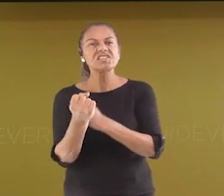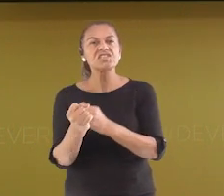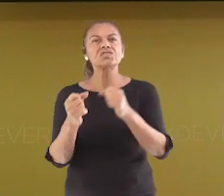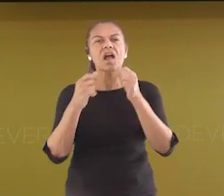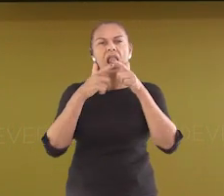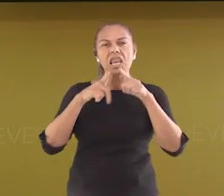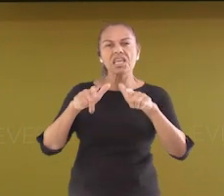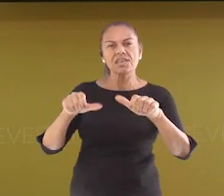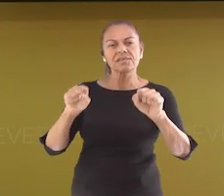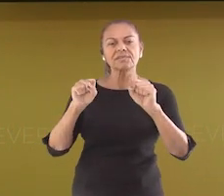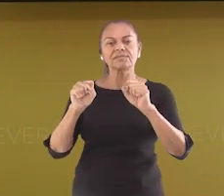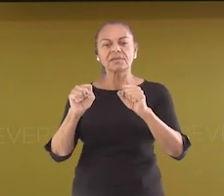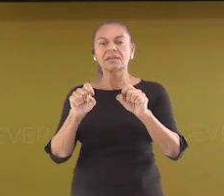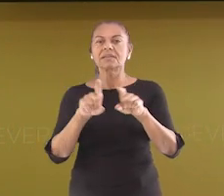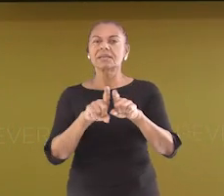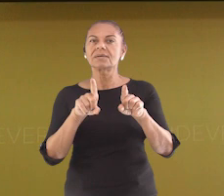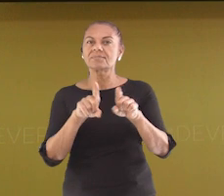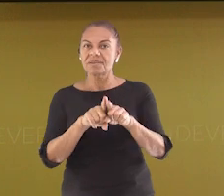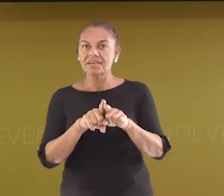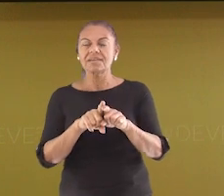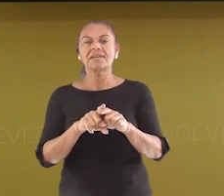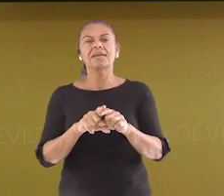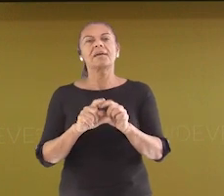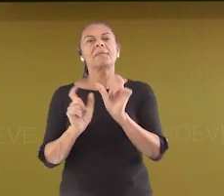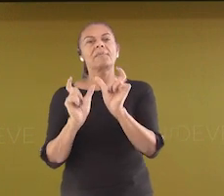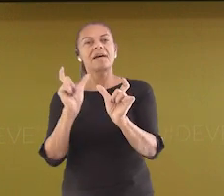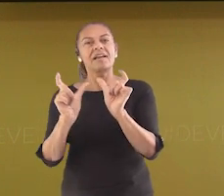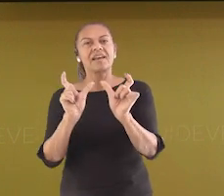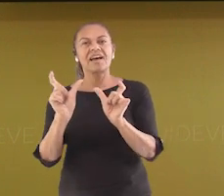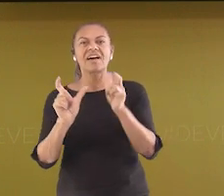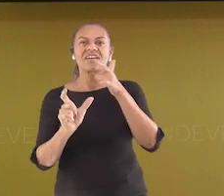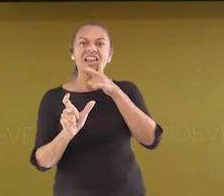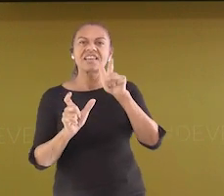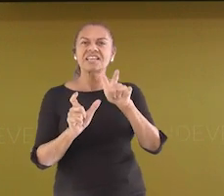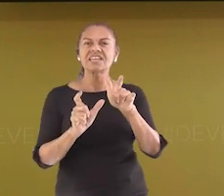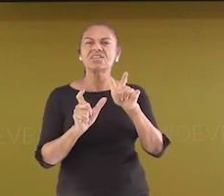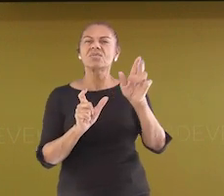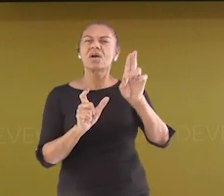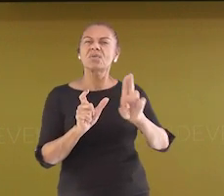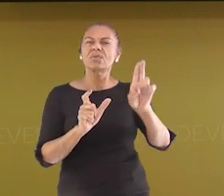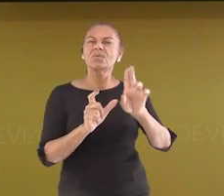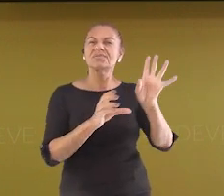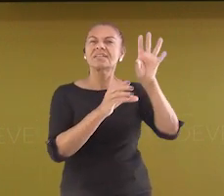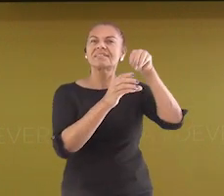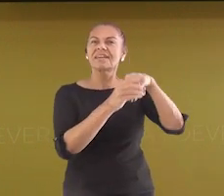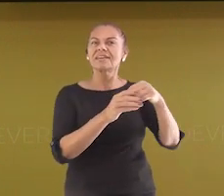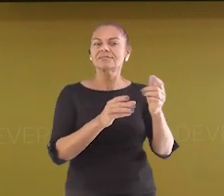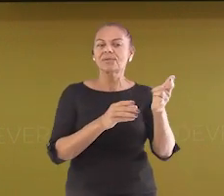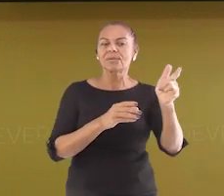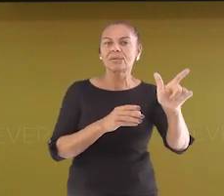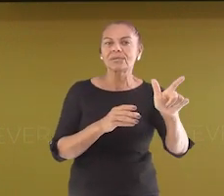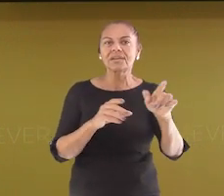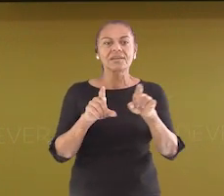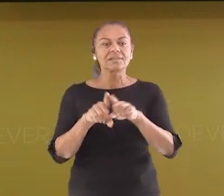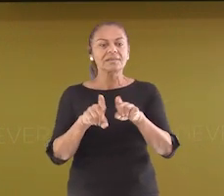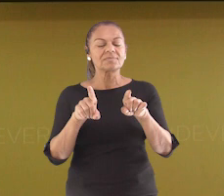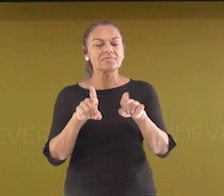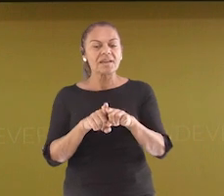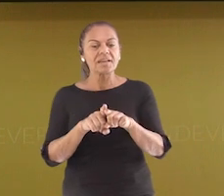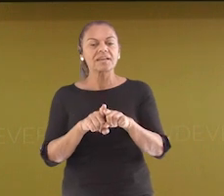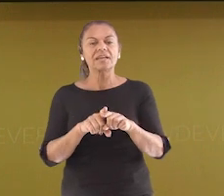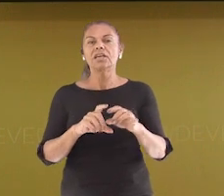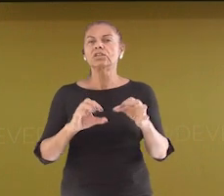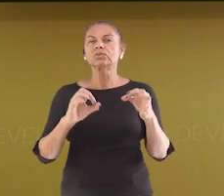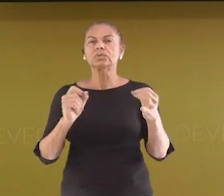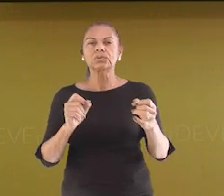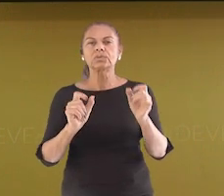linguagem, entendemos o conceito de estrangeirismos e abrasileiramento e conhecemos alguns estrangeirismos presentes no